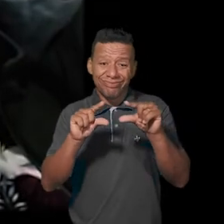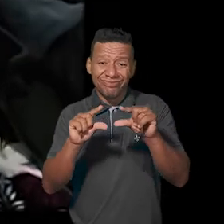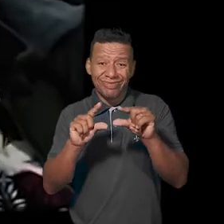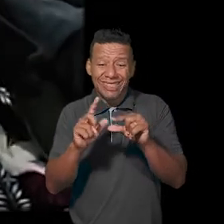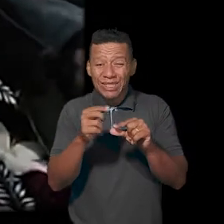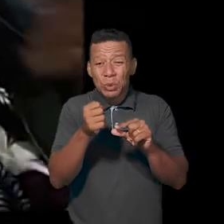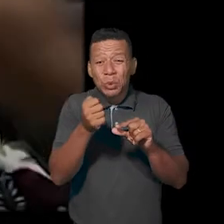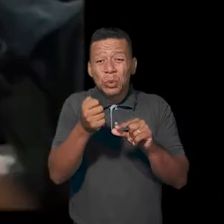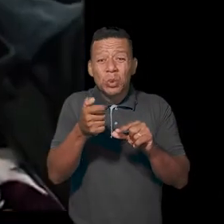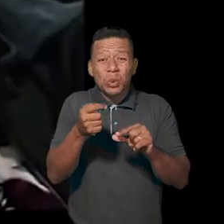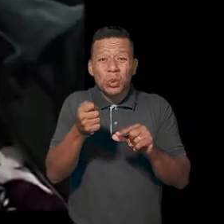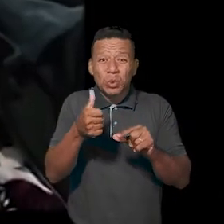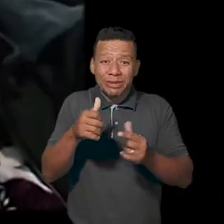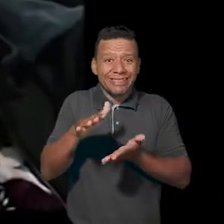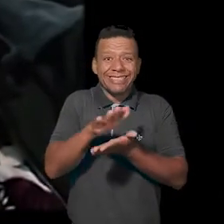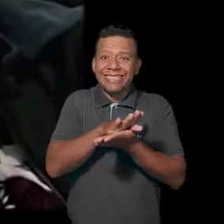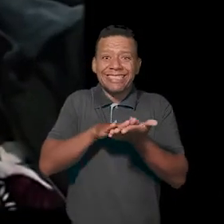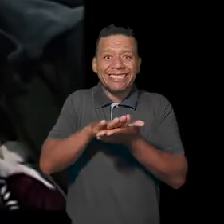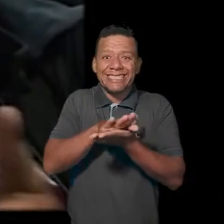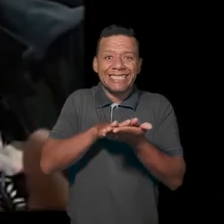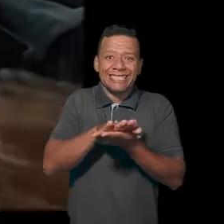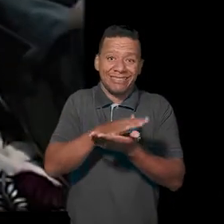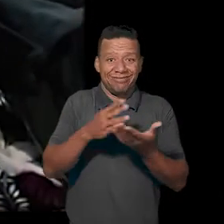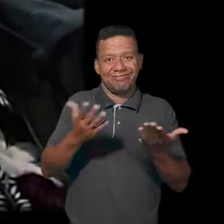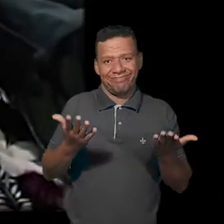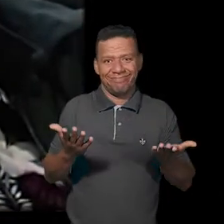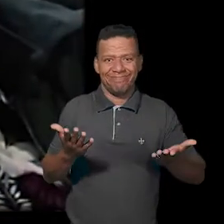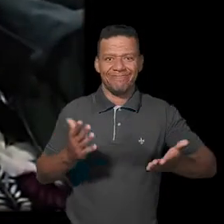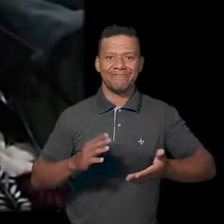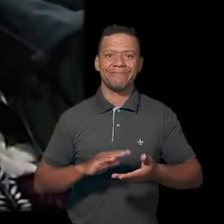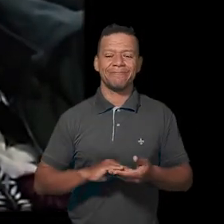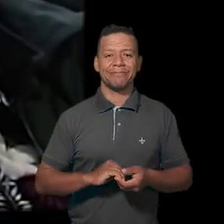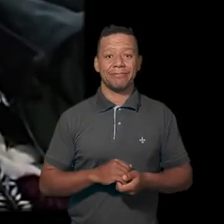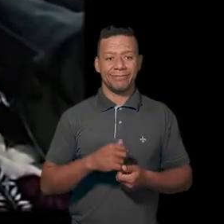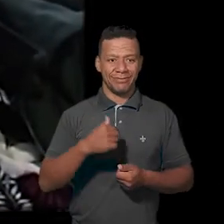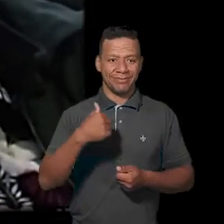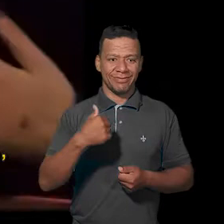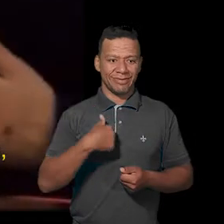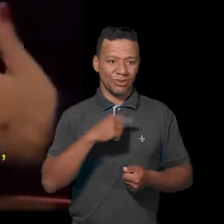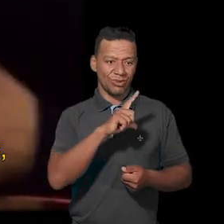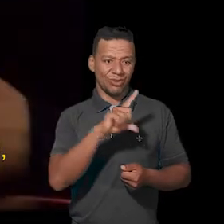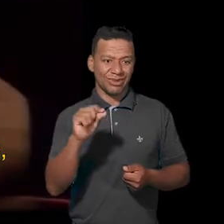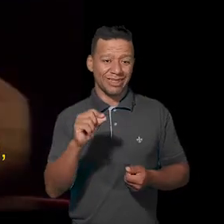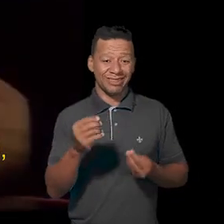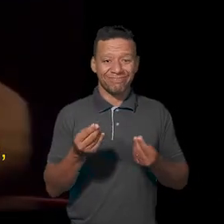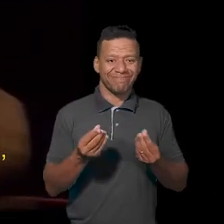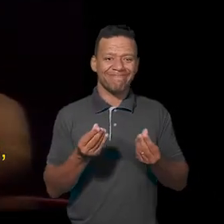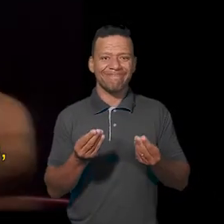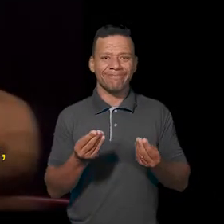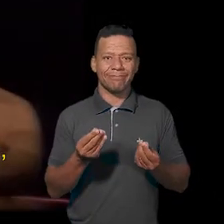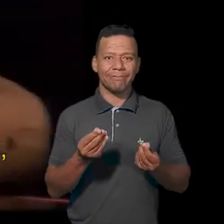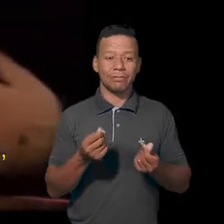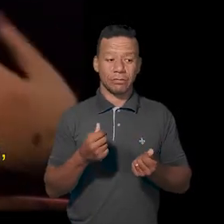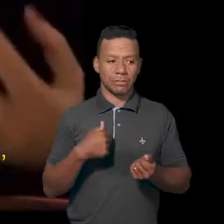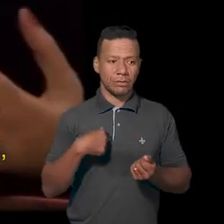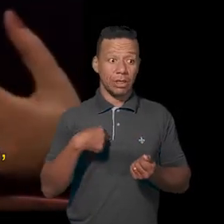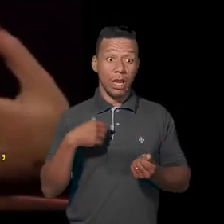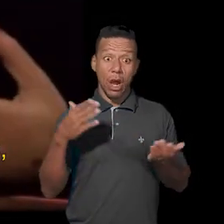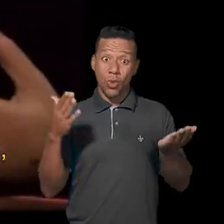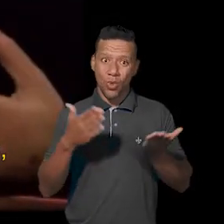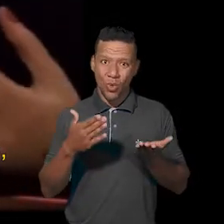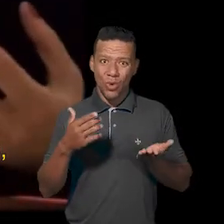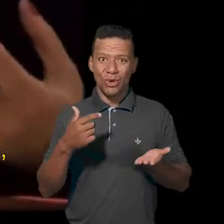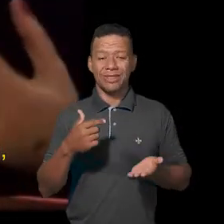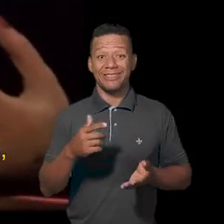curso. E quando eu saí de lá, tava menos do que isso, menos do que a folha. Vejo muito que, não